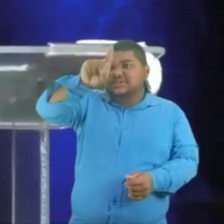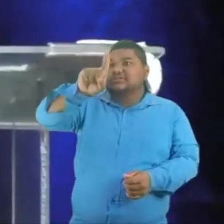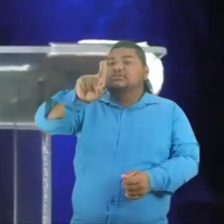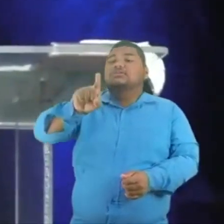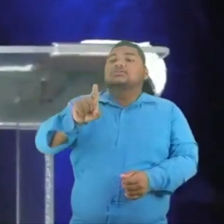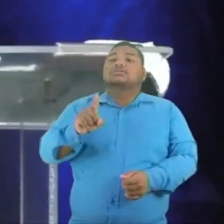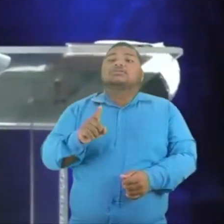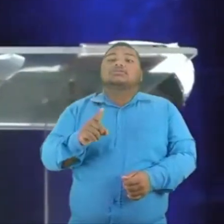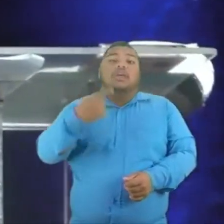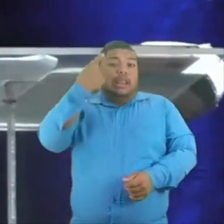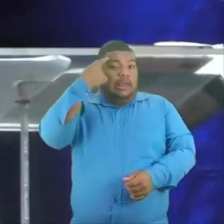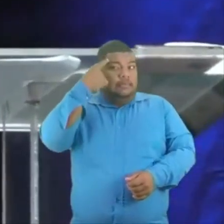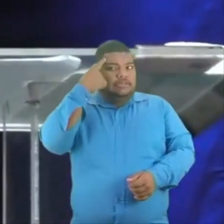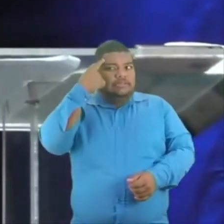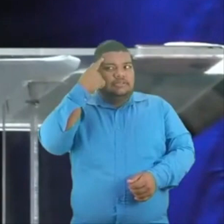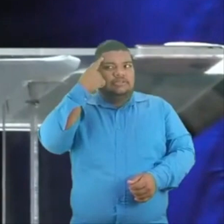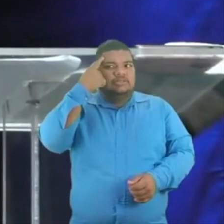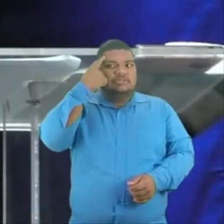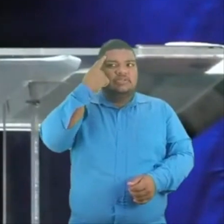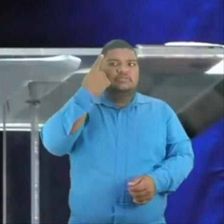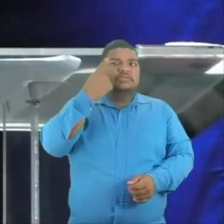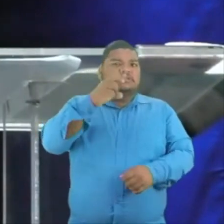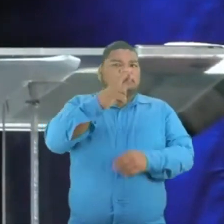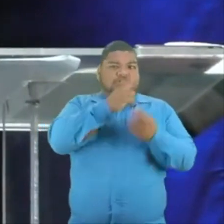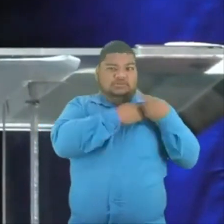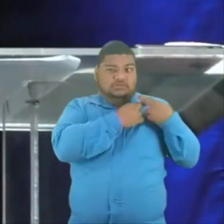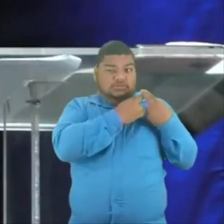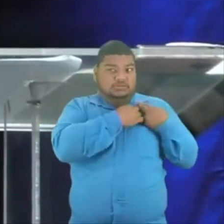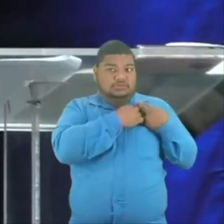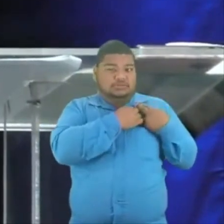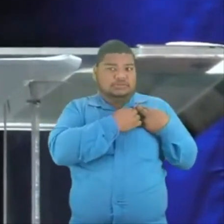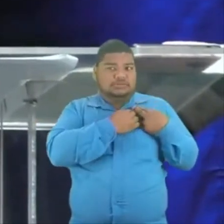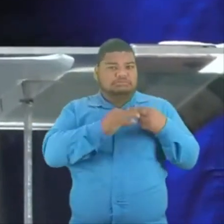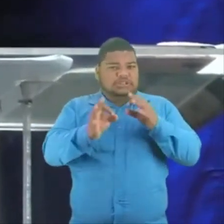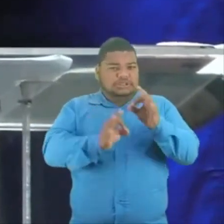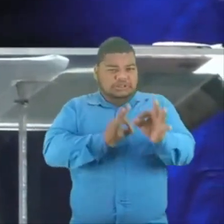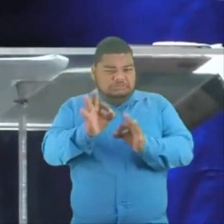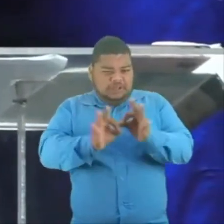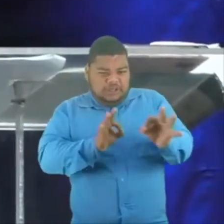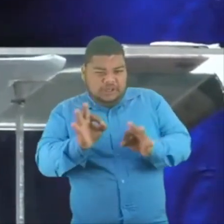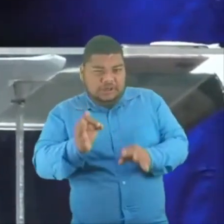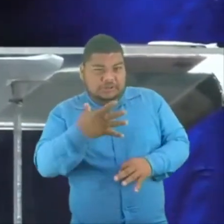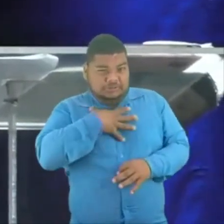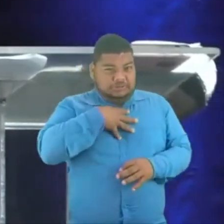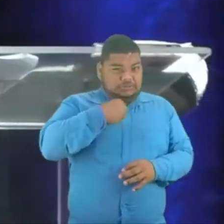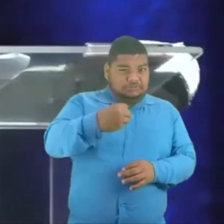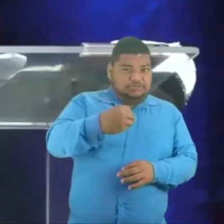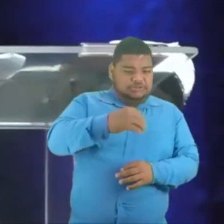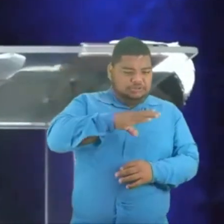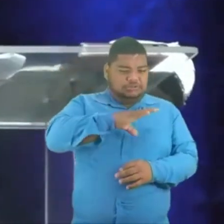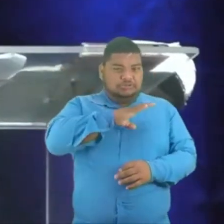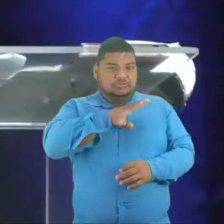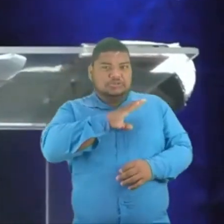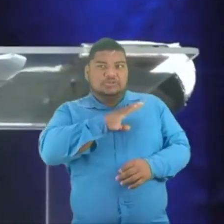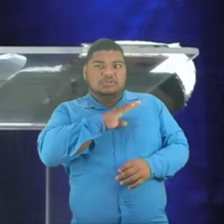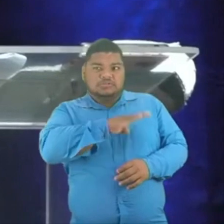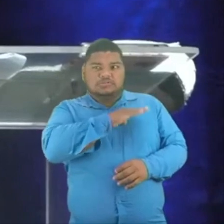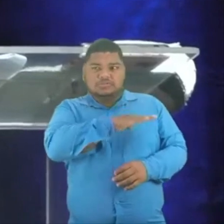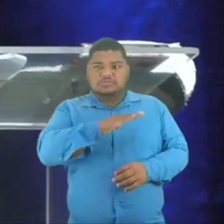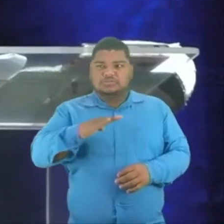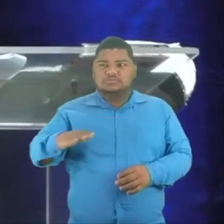da missão que você tem na sua vida. Prepare o seu filho, prepare a sua criança para